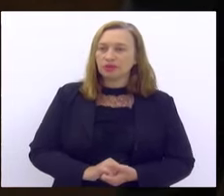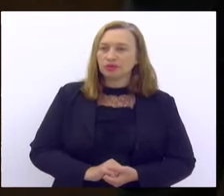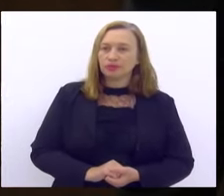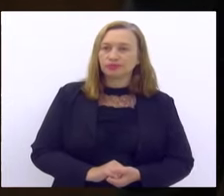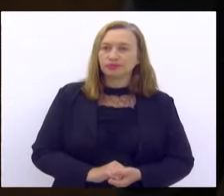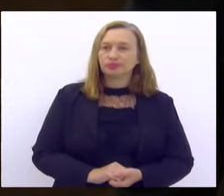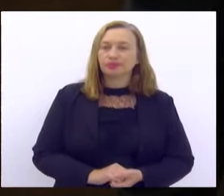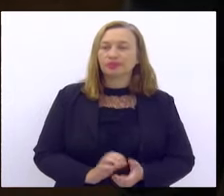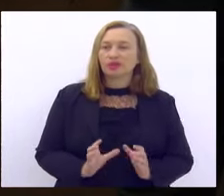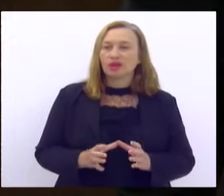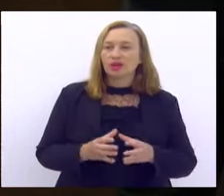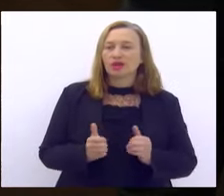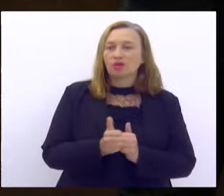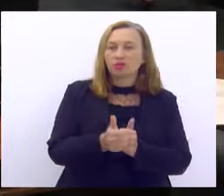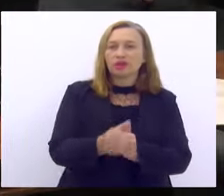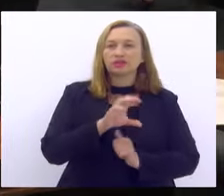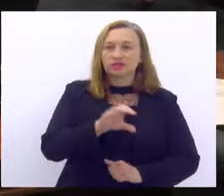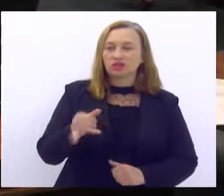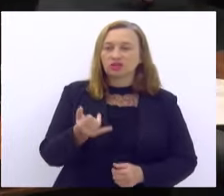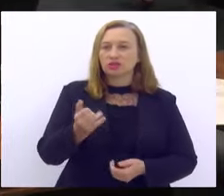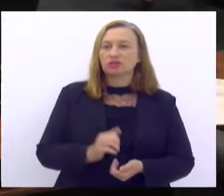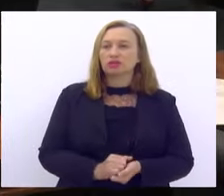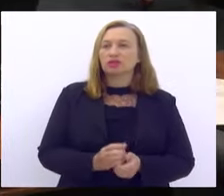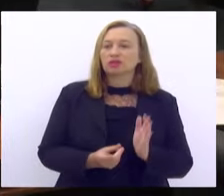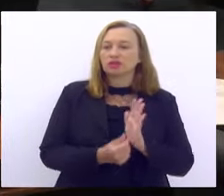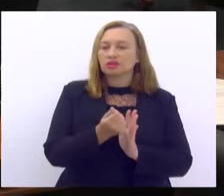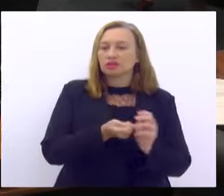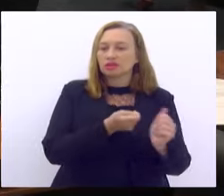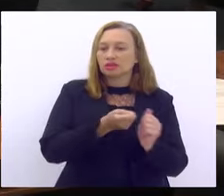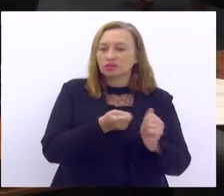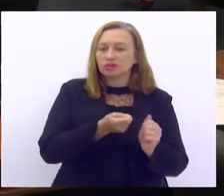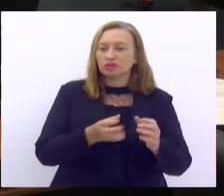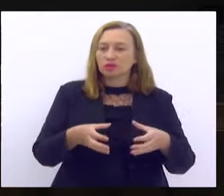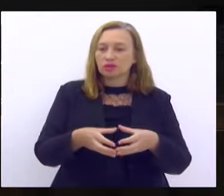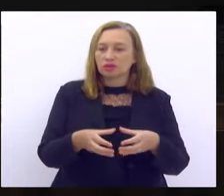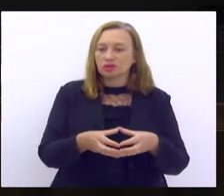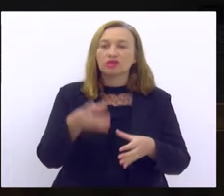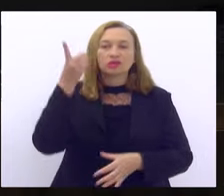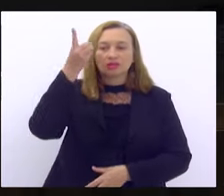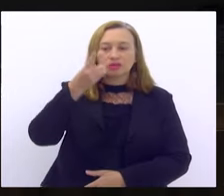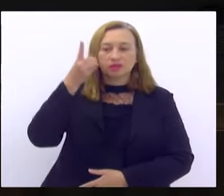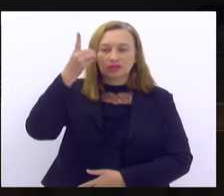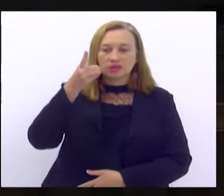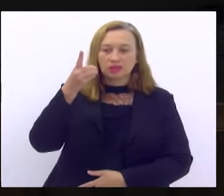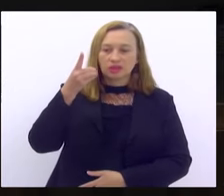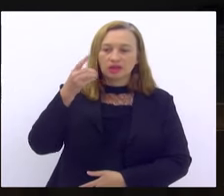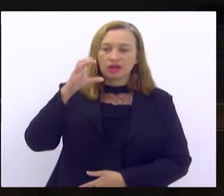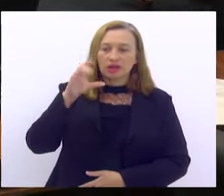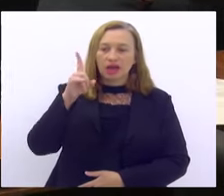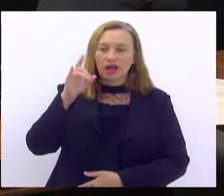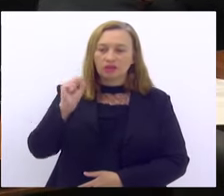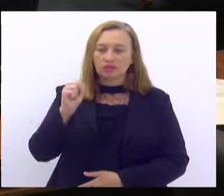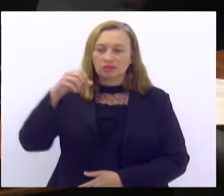Presidente, acompanha a CCJ. Pela Comissão de Orçamento, Finanças, Fiscalização Financeira e Controle, deputado Carlos Macedo.